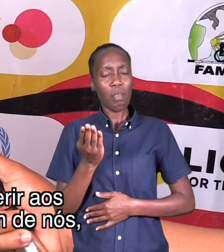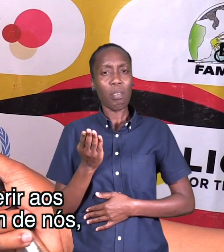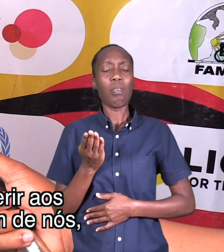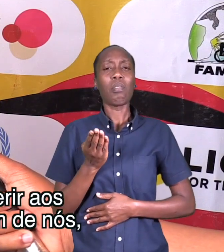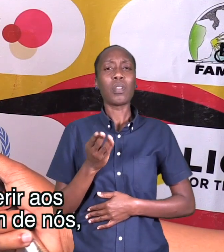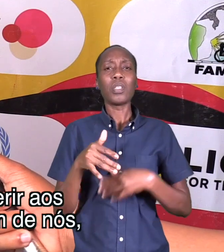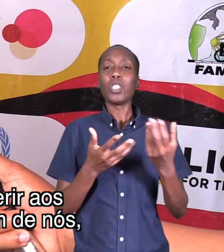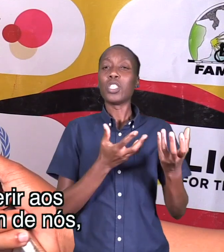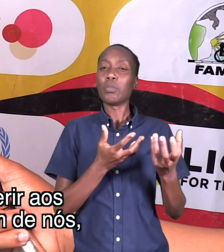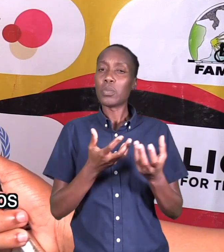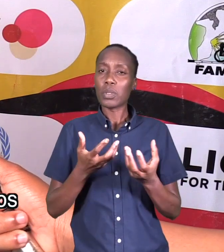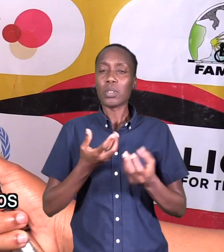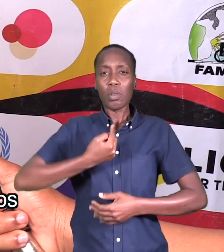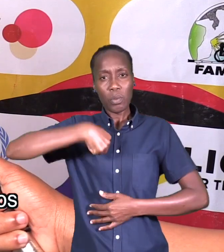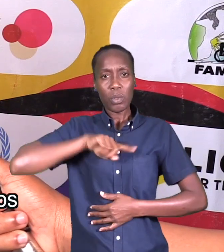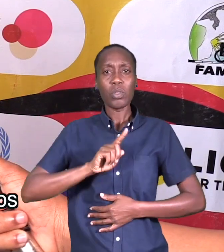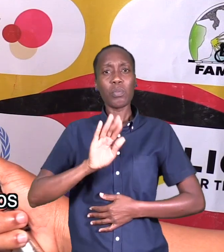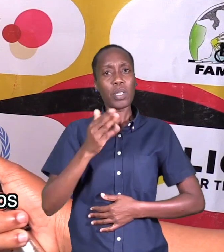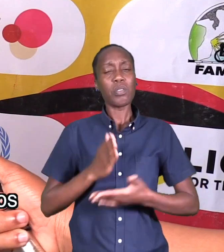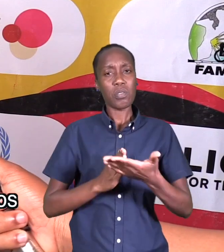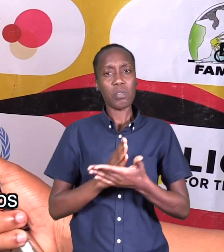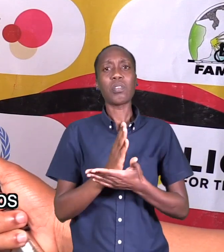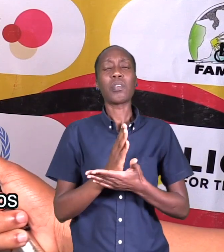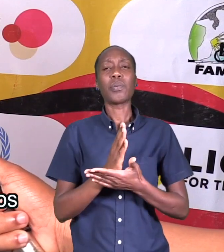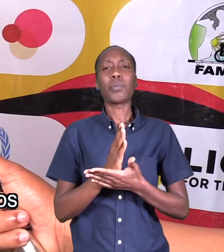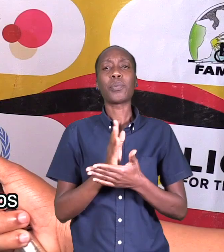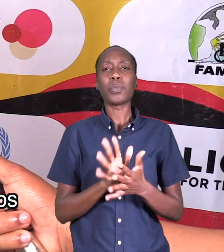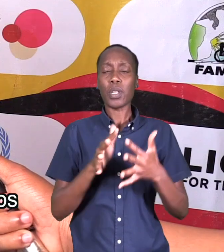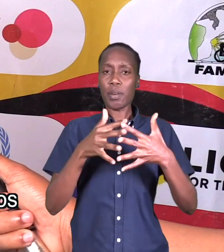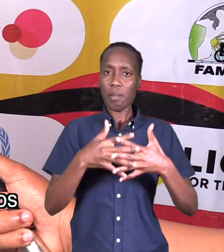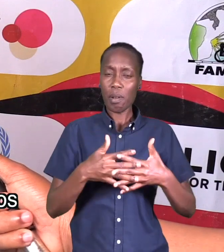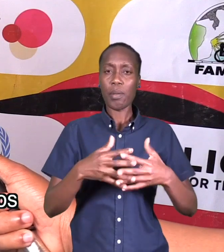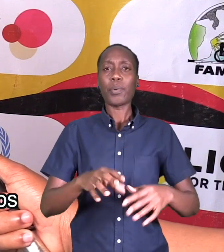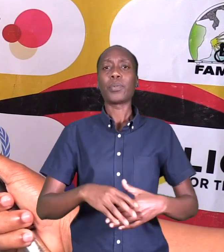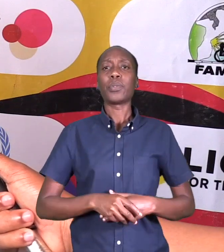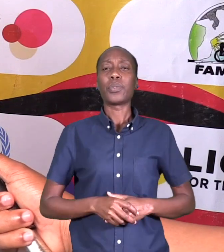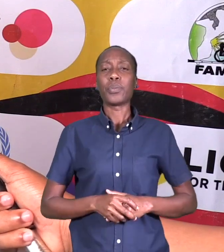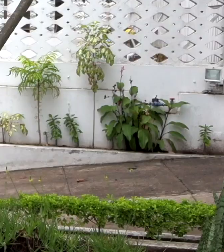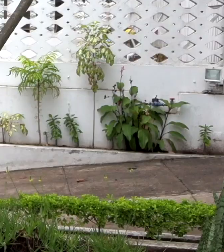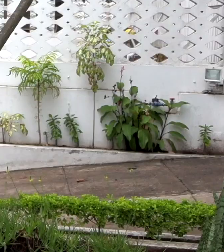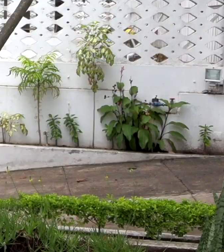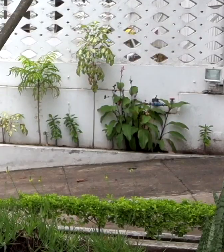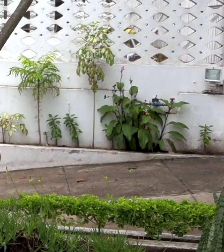que precisam de nós para que esses direitos se materializem.